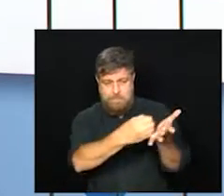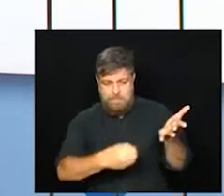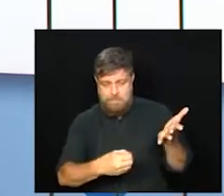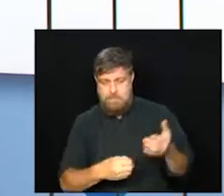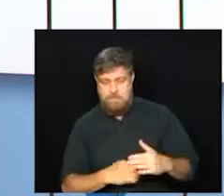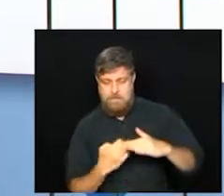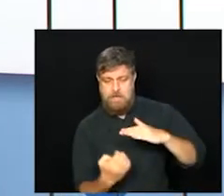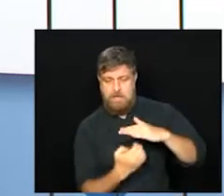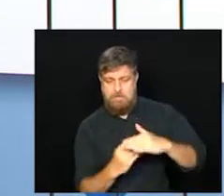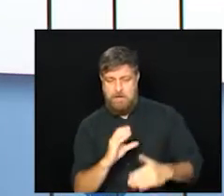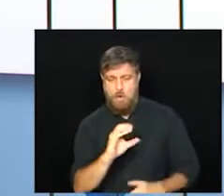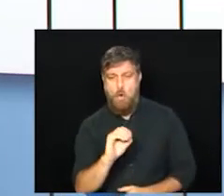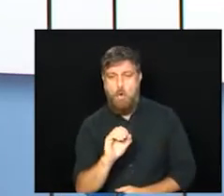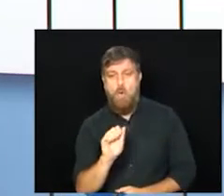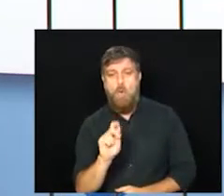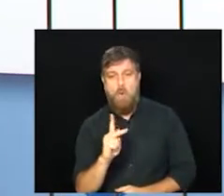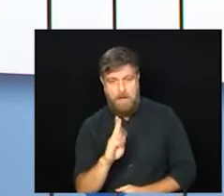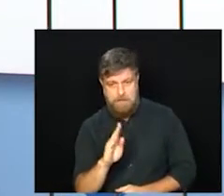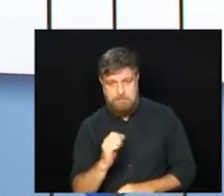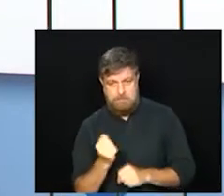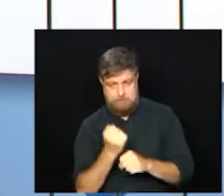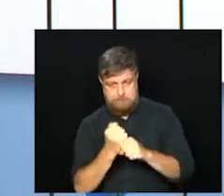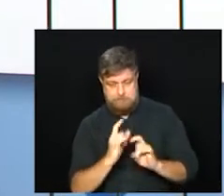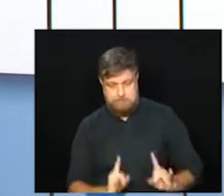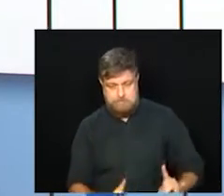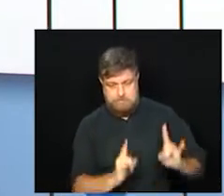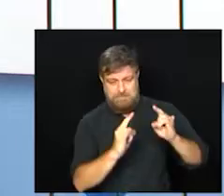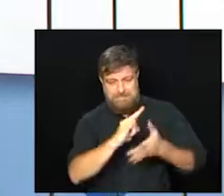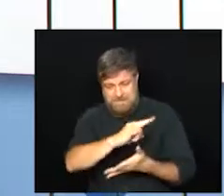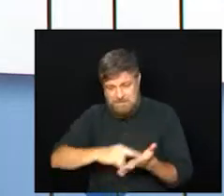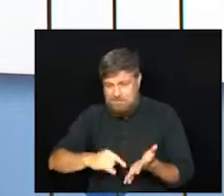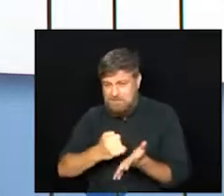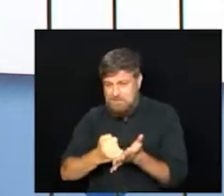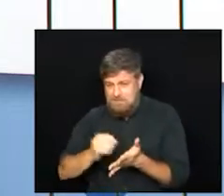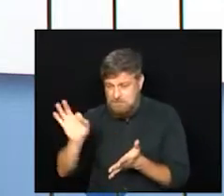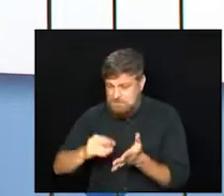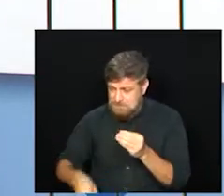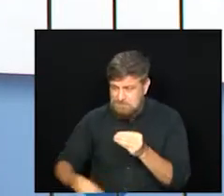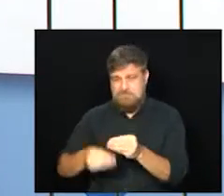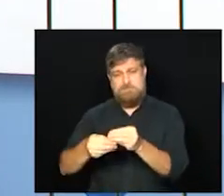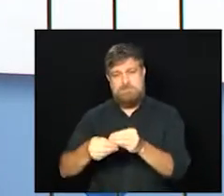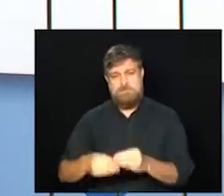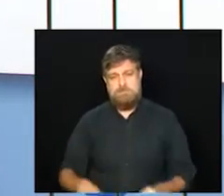Coab pedindo aí que seja revisto um termo de reajuste. Acompanhe.